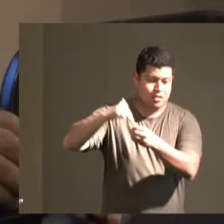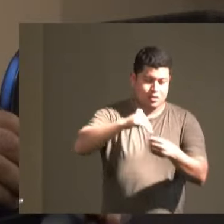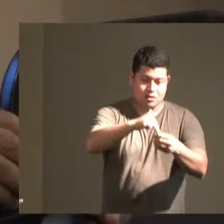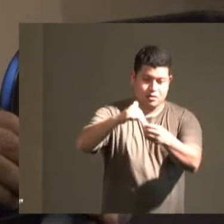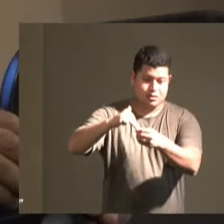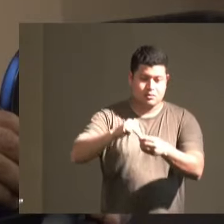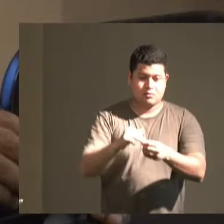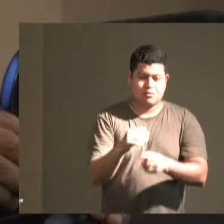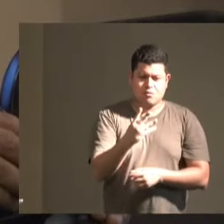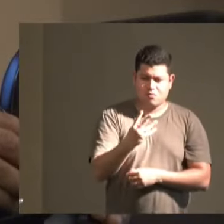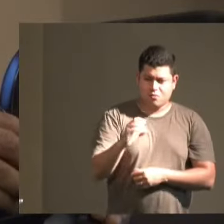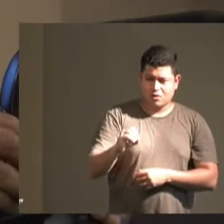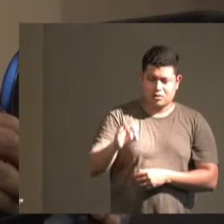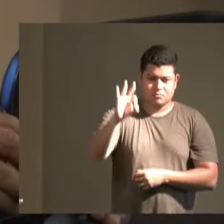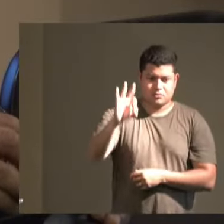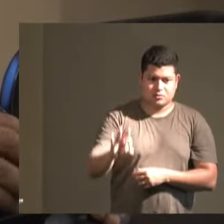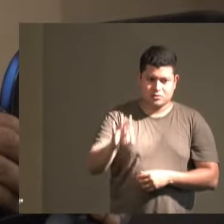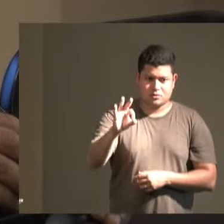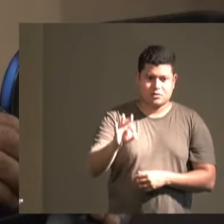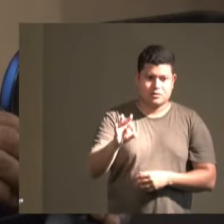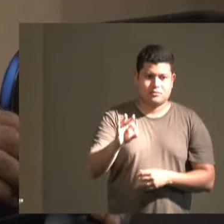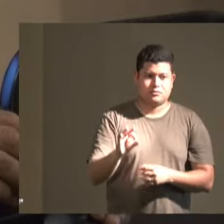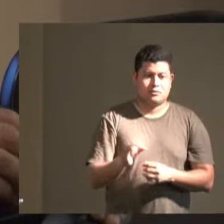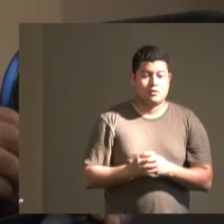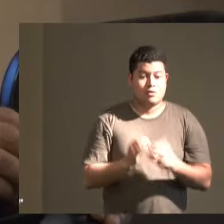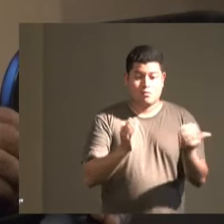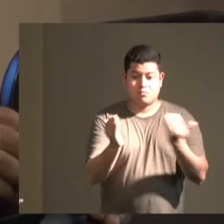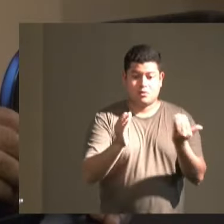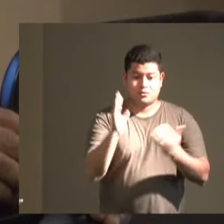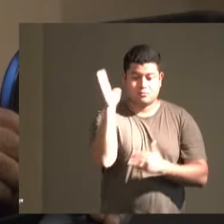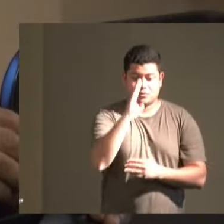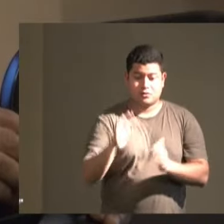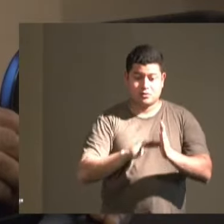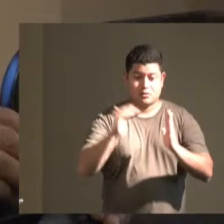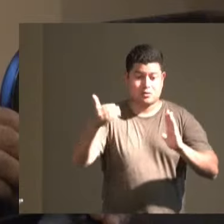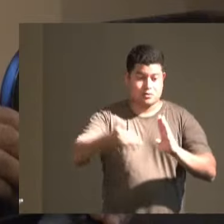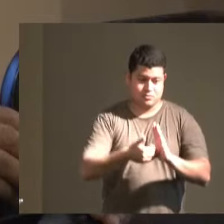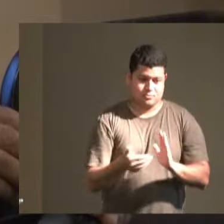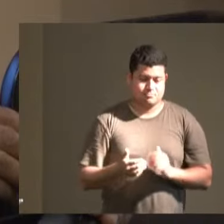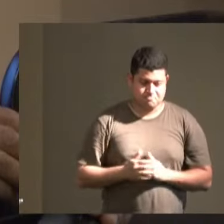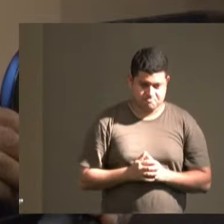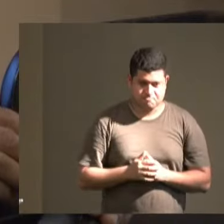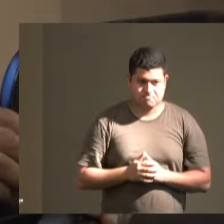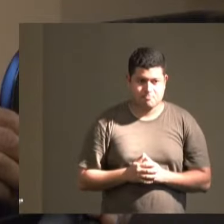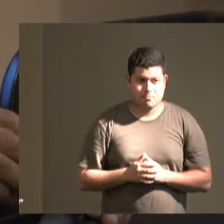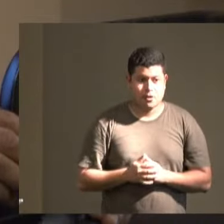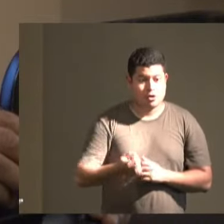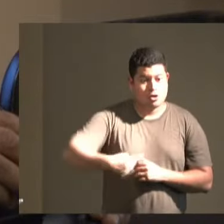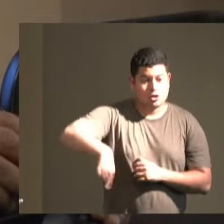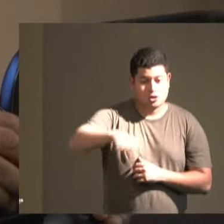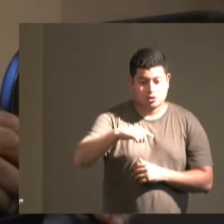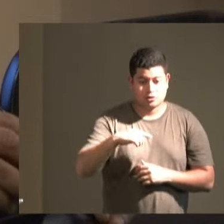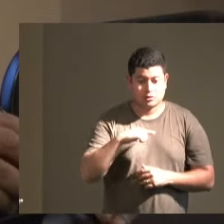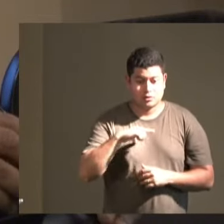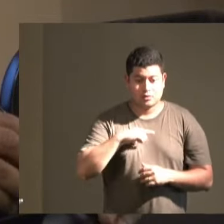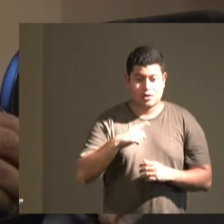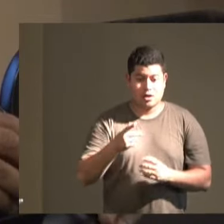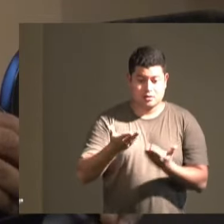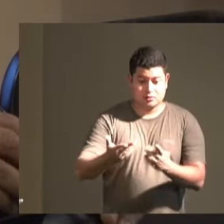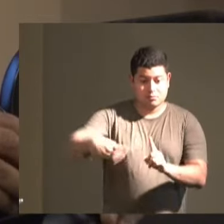cerca de 40% dos municípios brasileiros, e nós tivemos no Plano Viver Sem